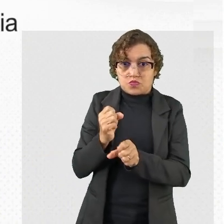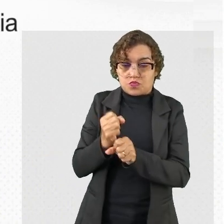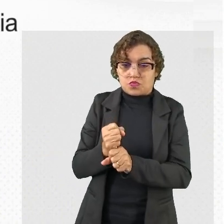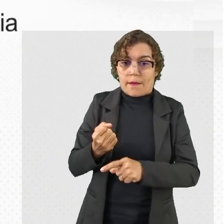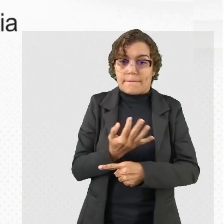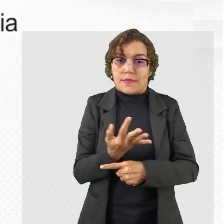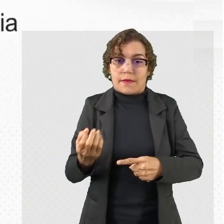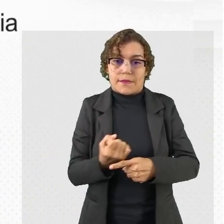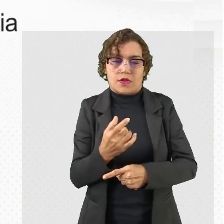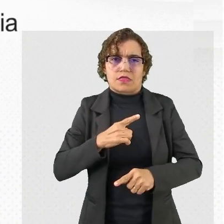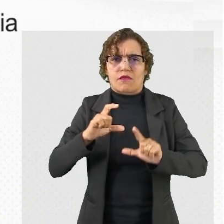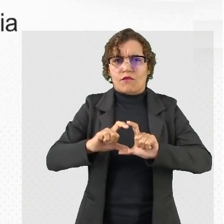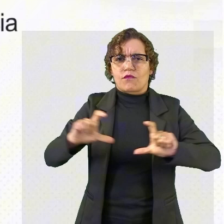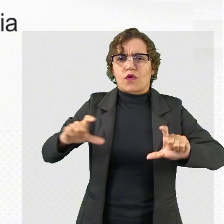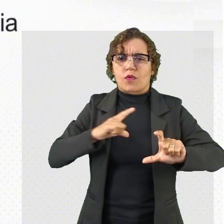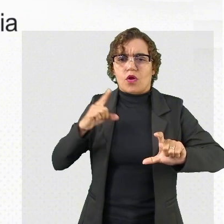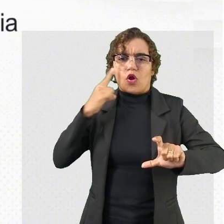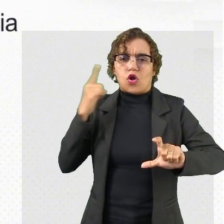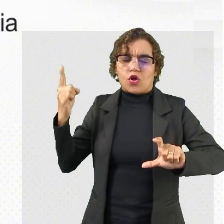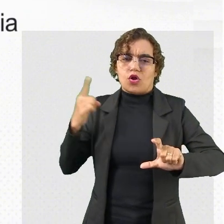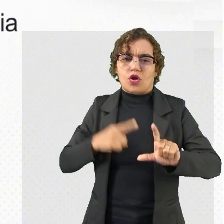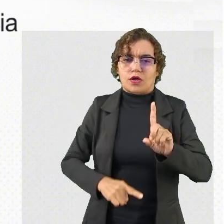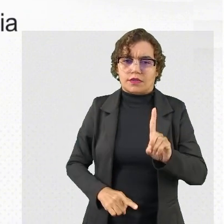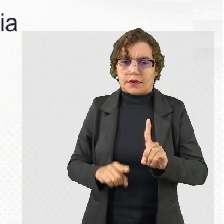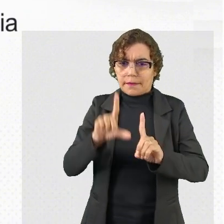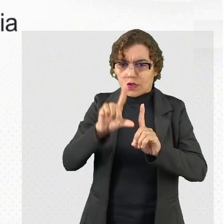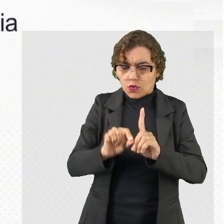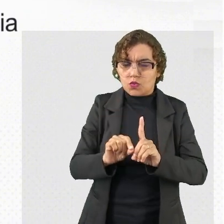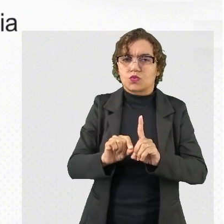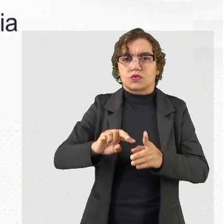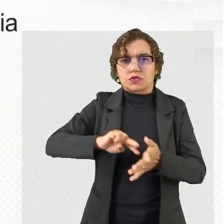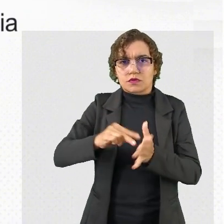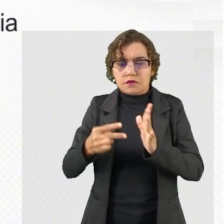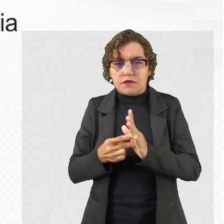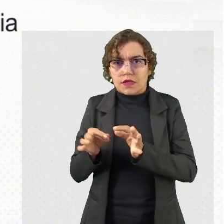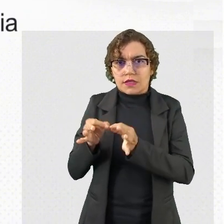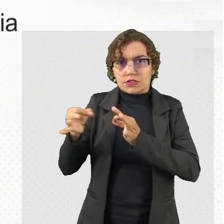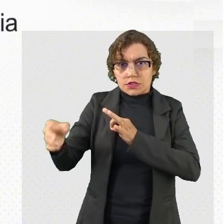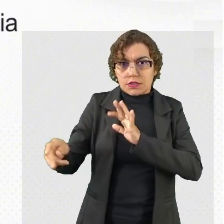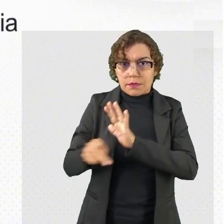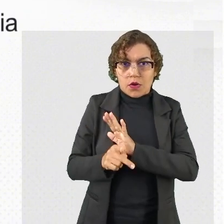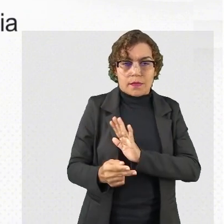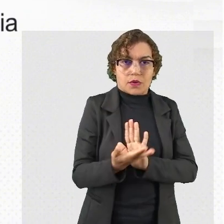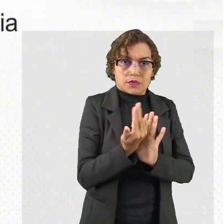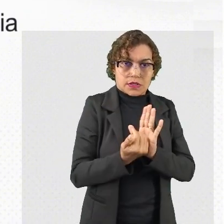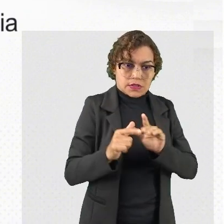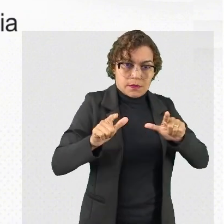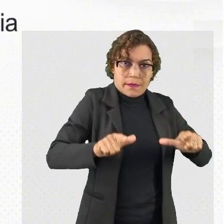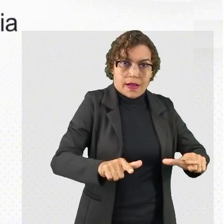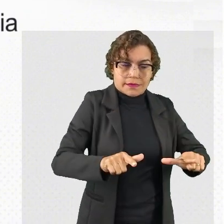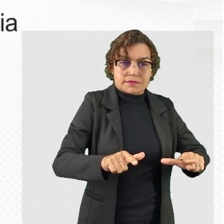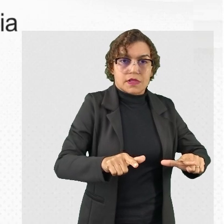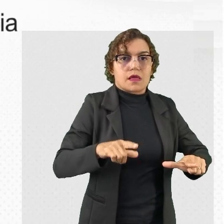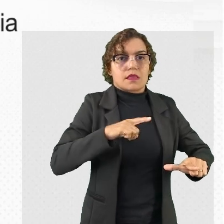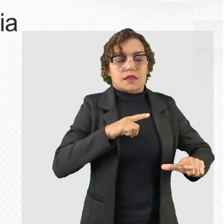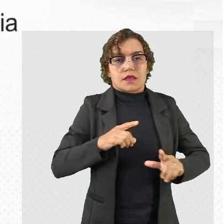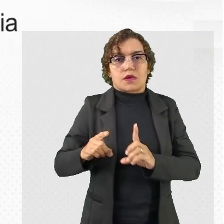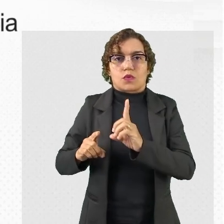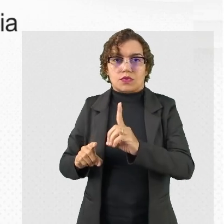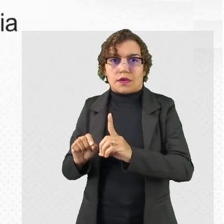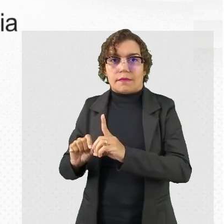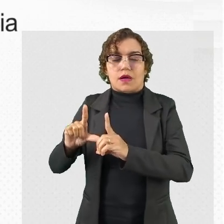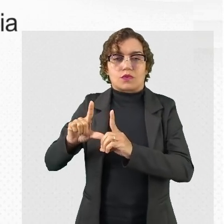tem uma formulazinha, né? Esse Dzinho, D minúsculo, significa a distância no desenho, né, em centímetro, e esse D